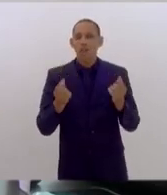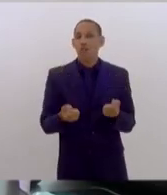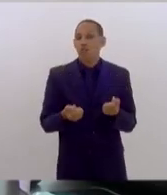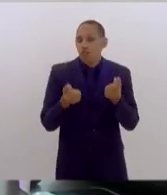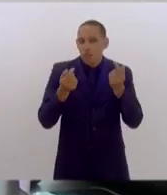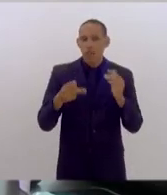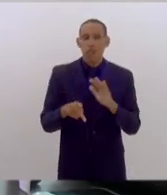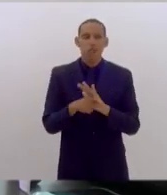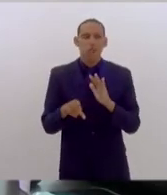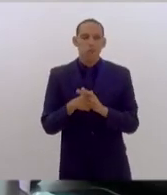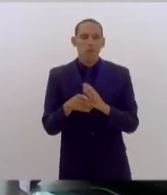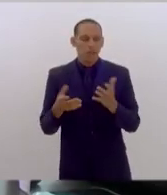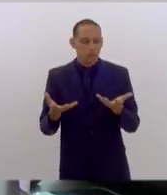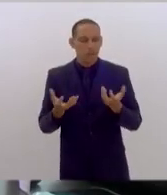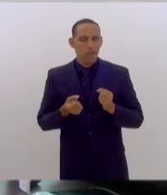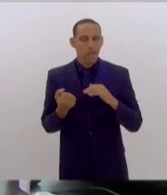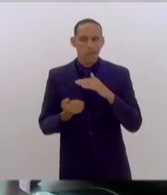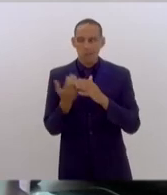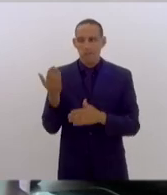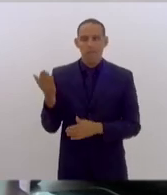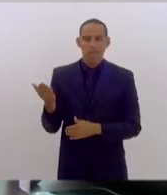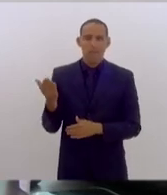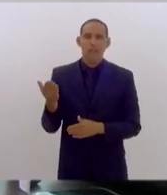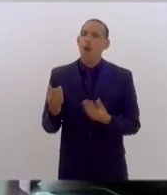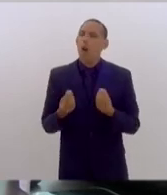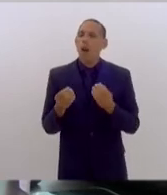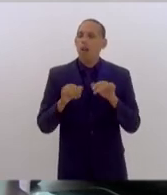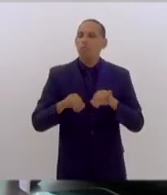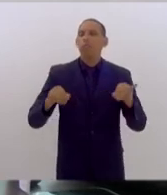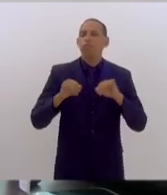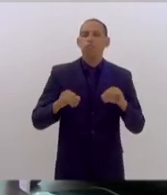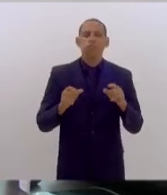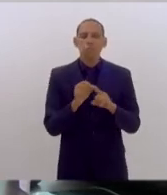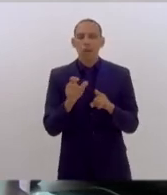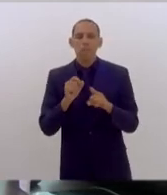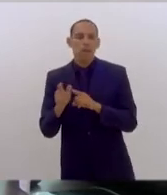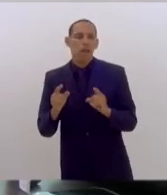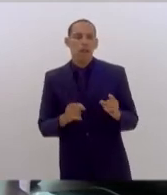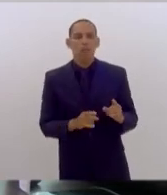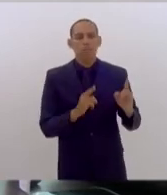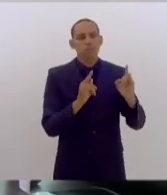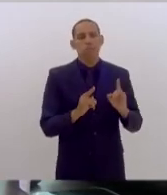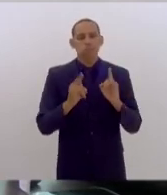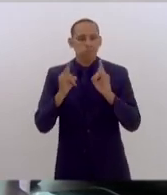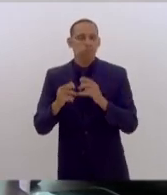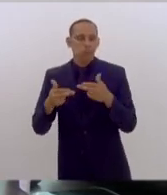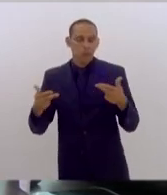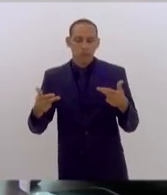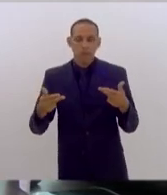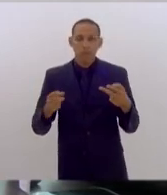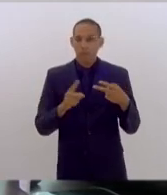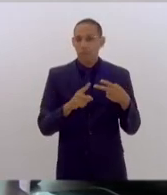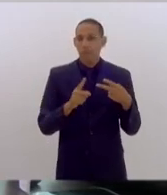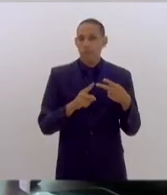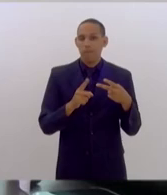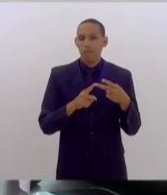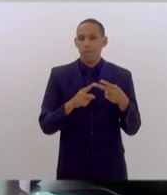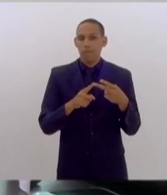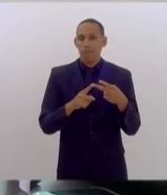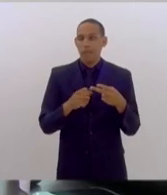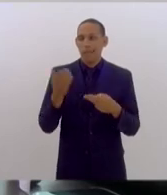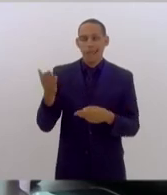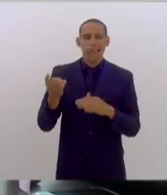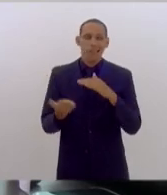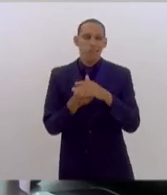acessórias recebidos pela concessionária com publicidade aluguel de imóveis entre outros e também outra é obrigado a